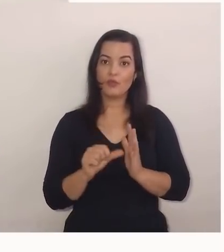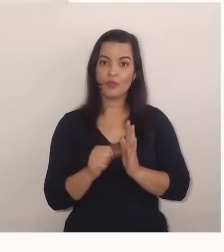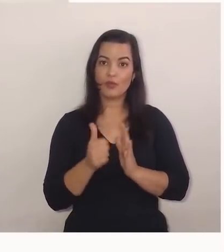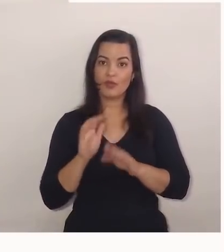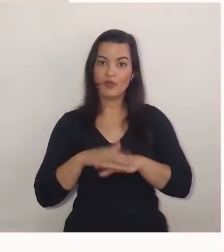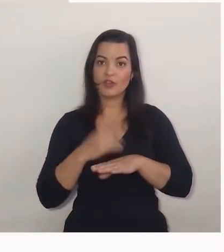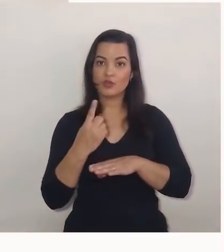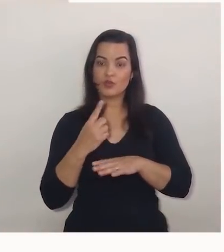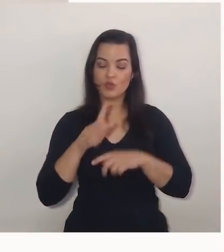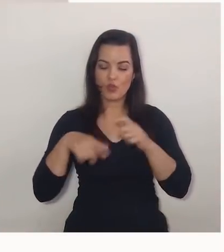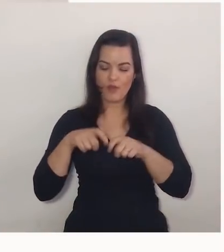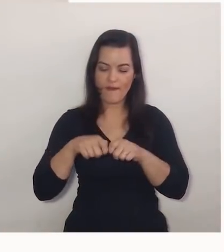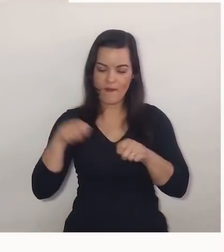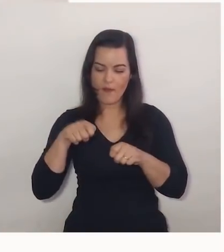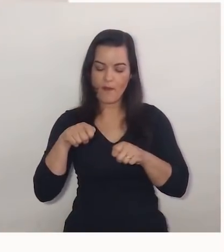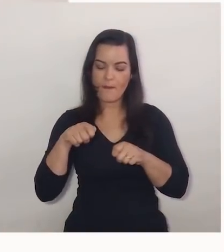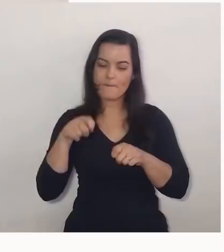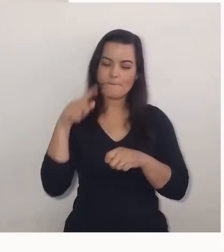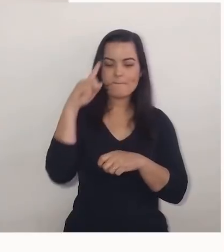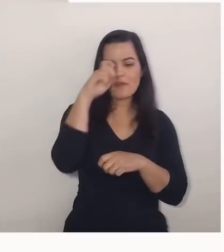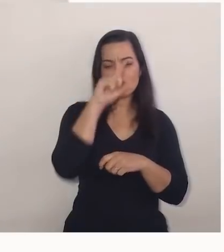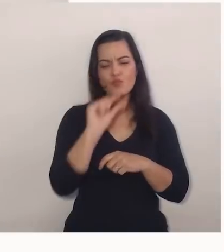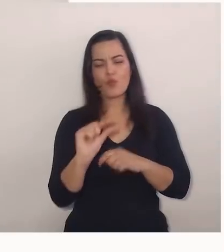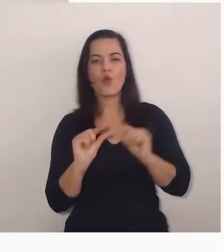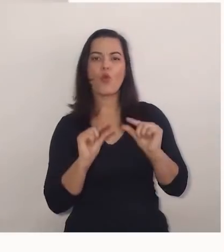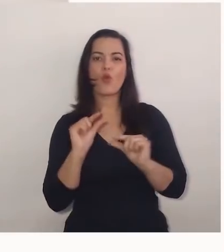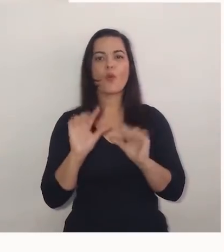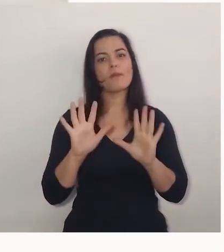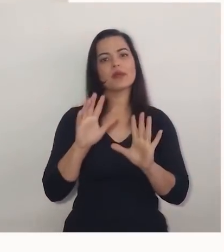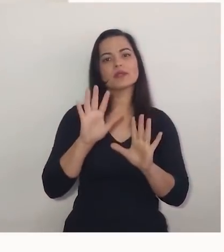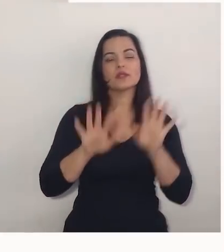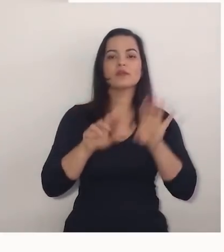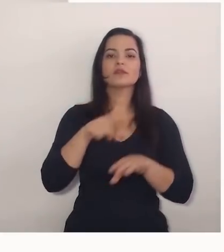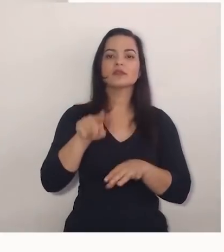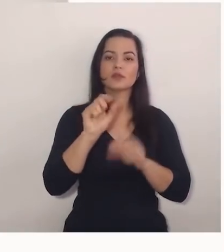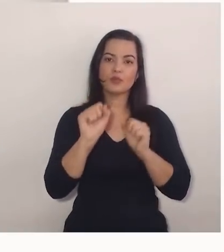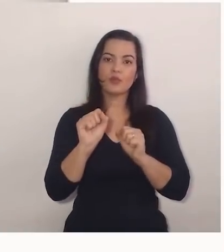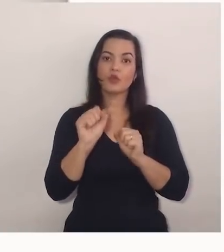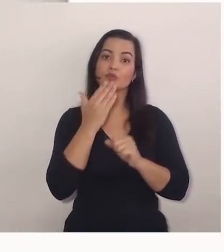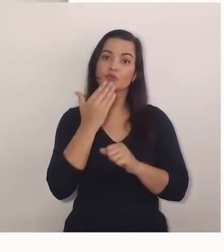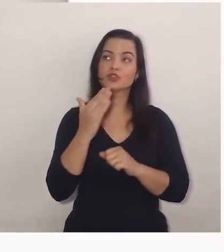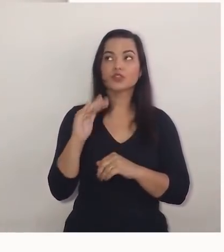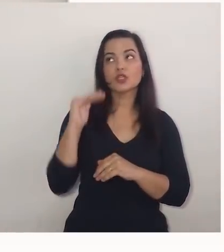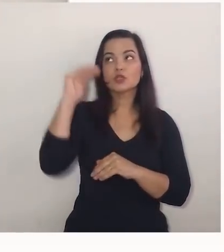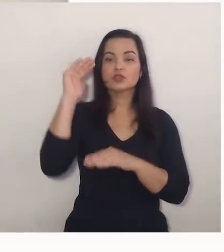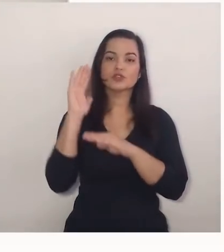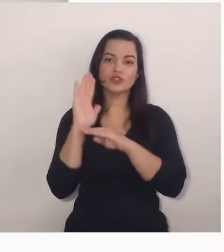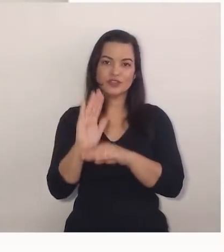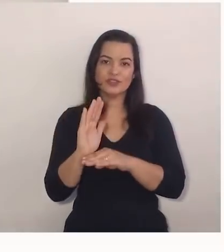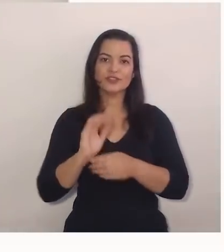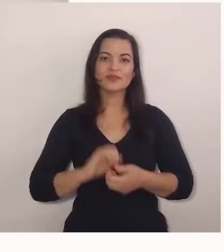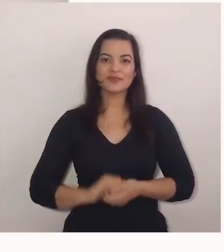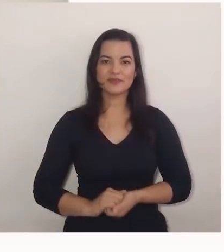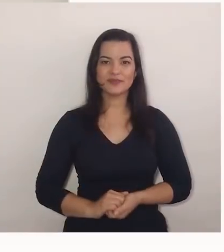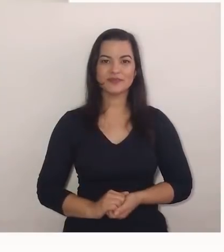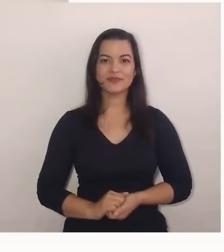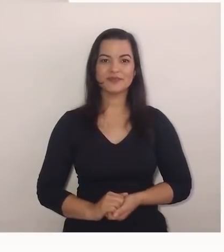nó. Fiquei com um pouco de dificuldade para fazer, mas você pode também fazer com a ajuda de um adulto.